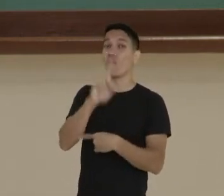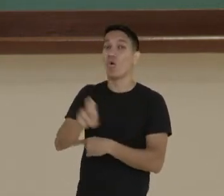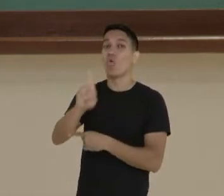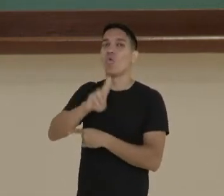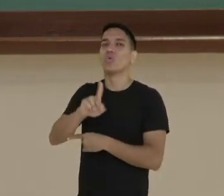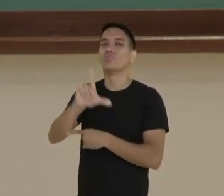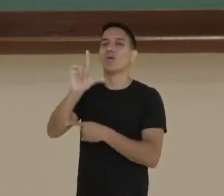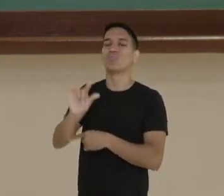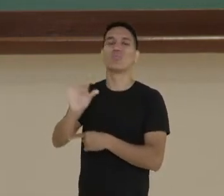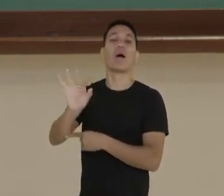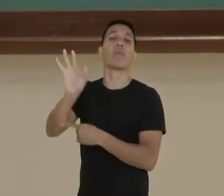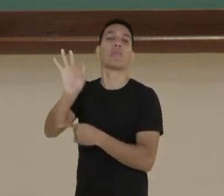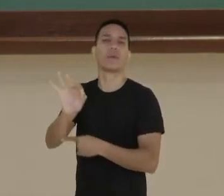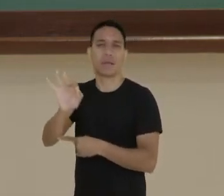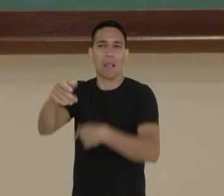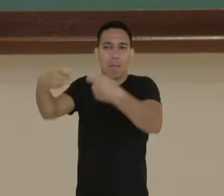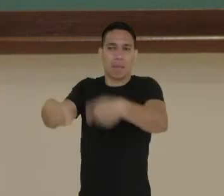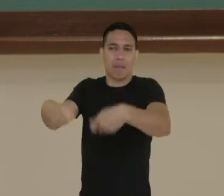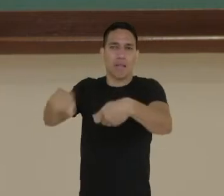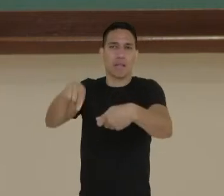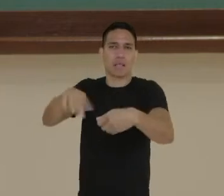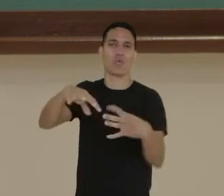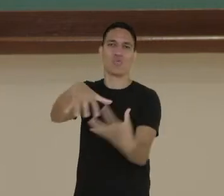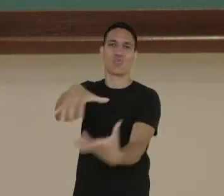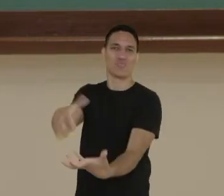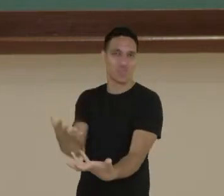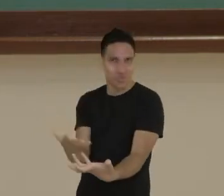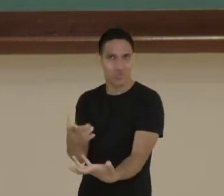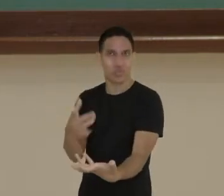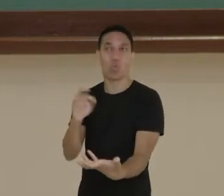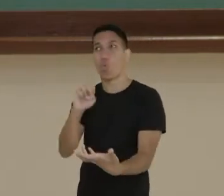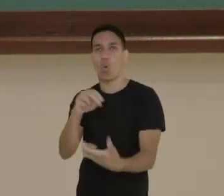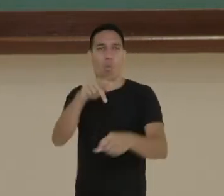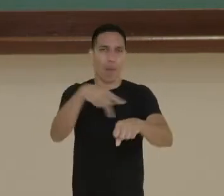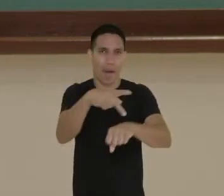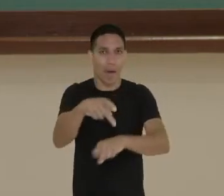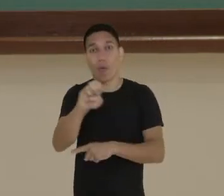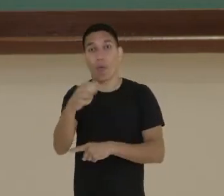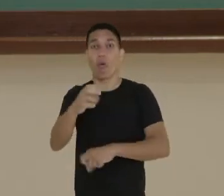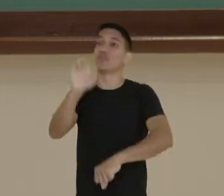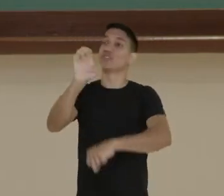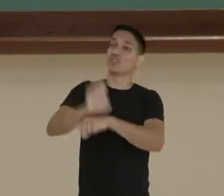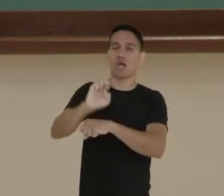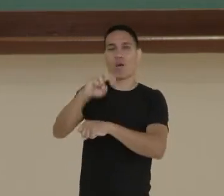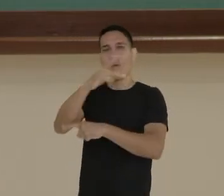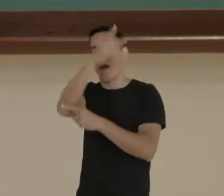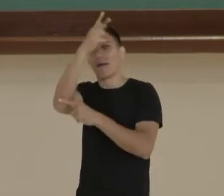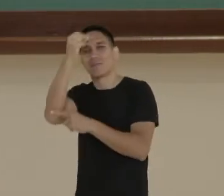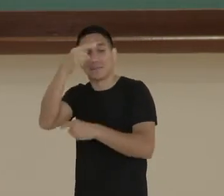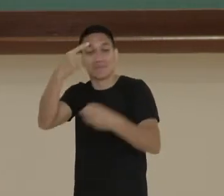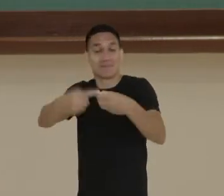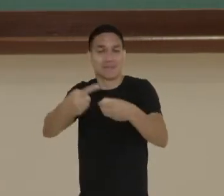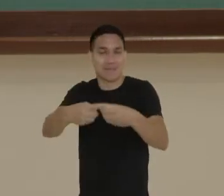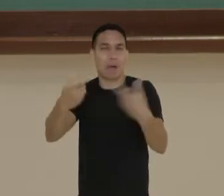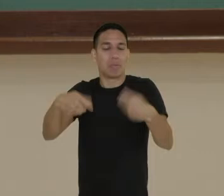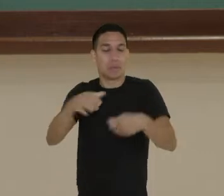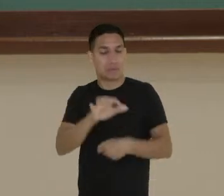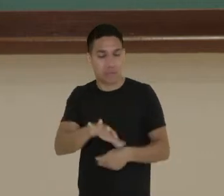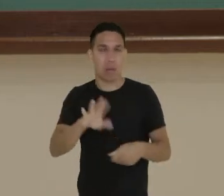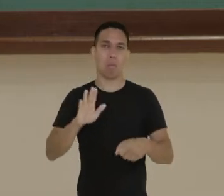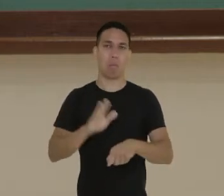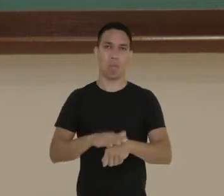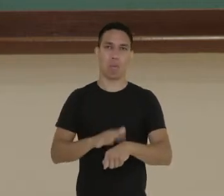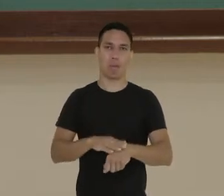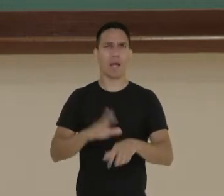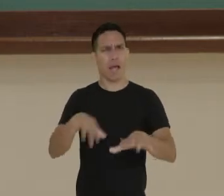muito pequena da necessidade que o mundo, o país, ou o estado, a cidade precisa naquele momento. Então, é um conceito muito